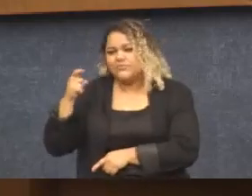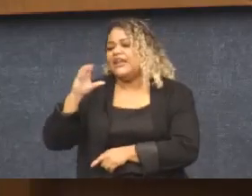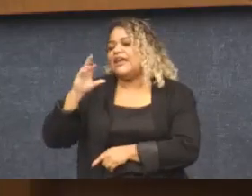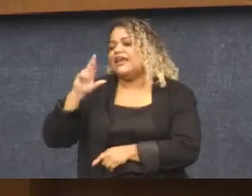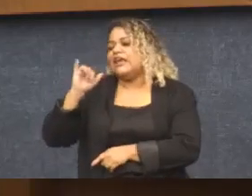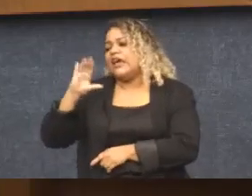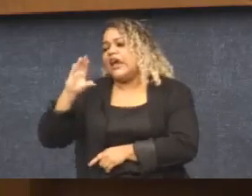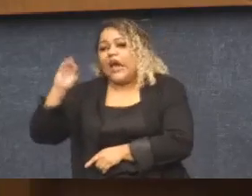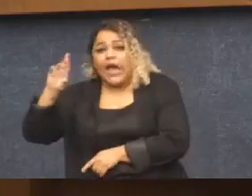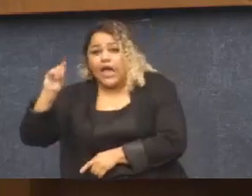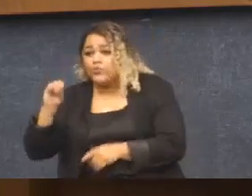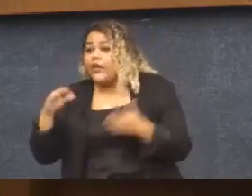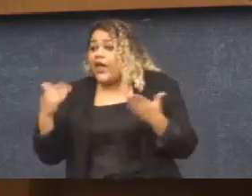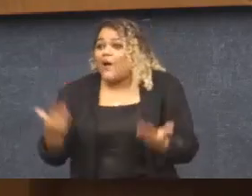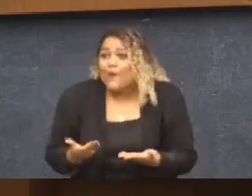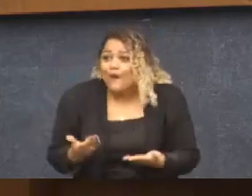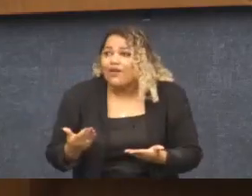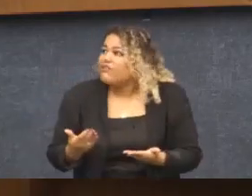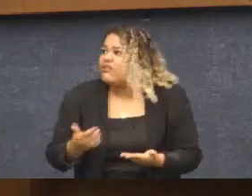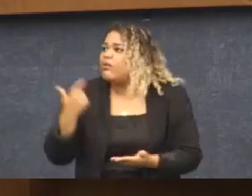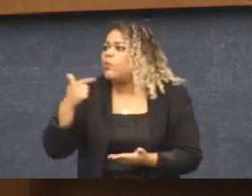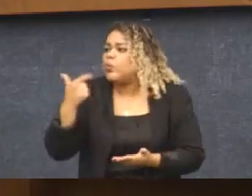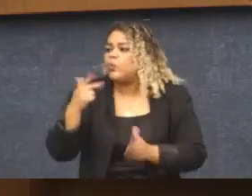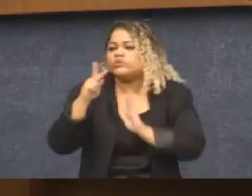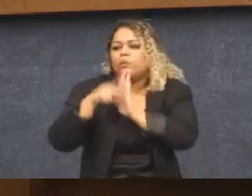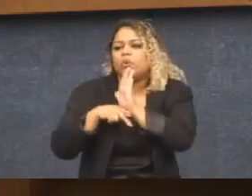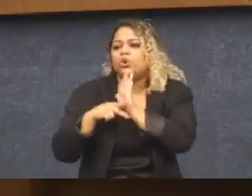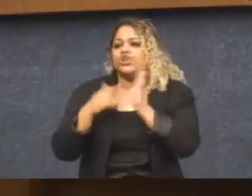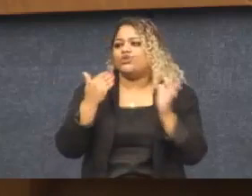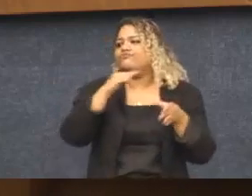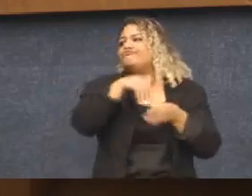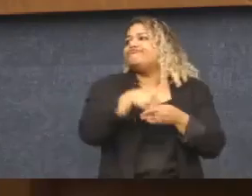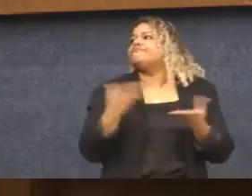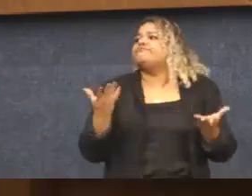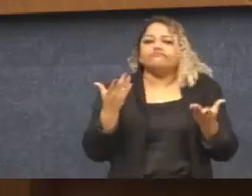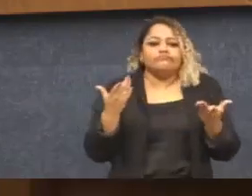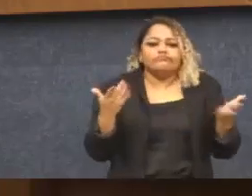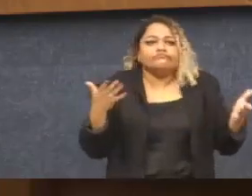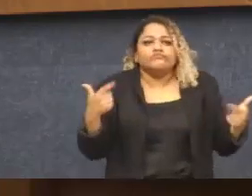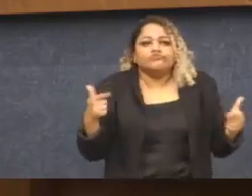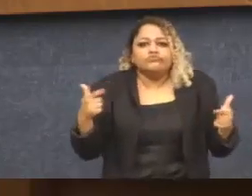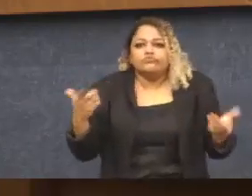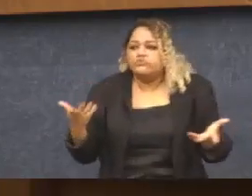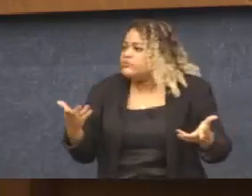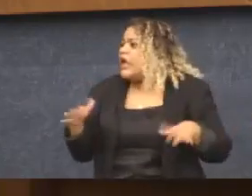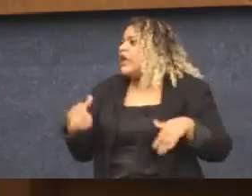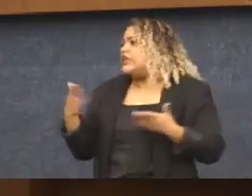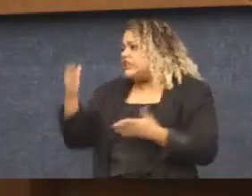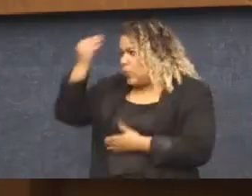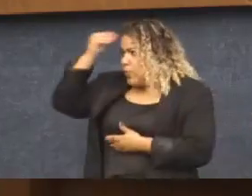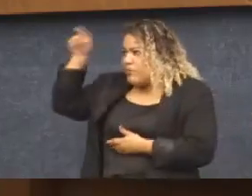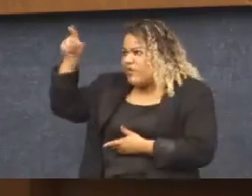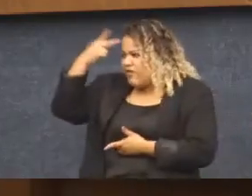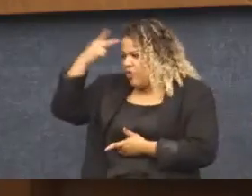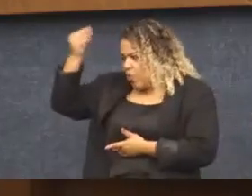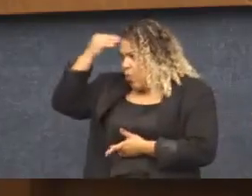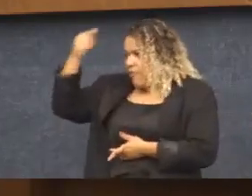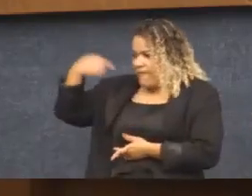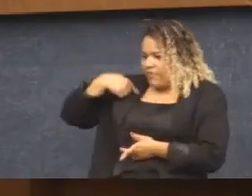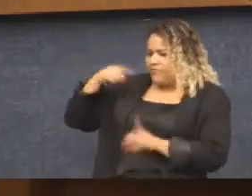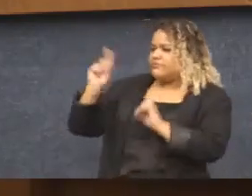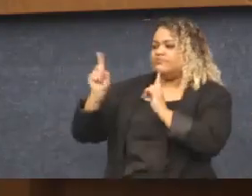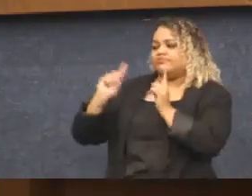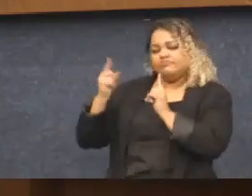não tem o projeto agora para votar. Não venha pôr essa culpa nas nossas costas, prefeito, porque eu fiz o possível e o impossível, e o seu secretário